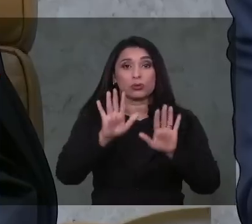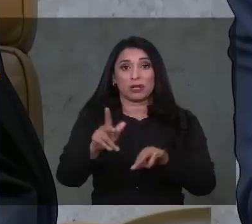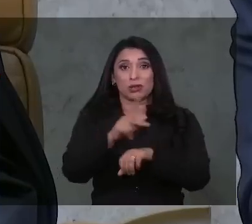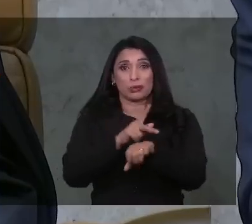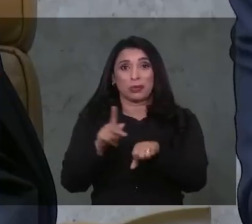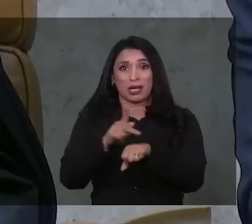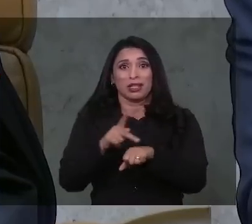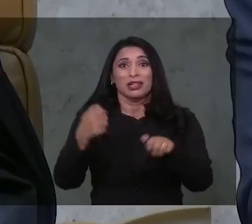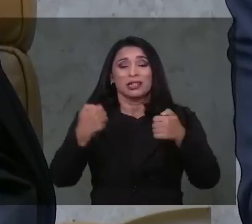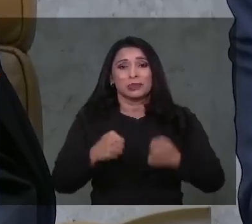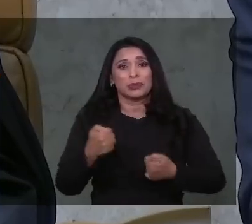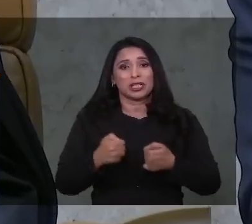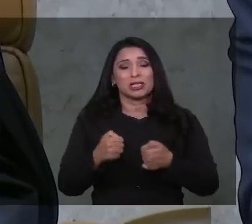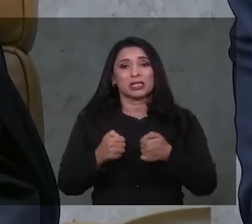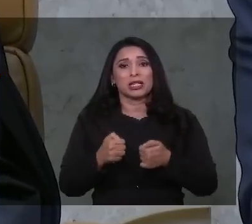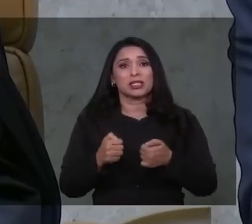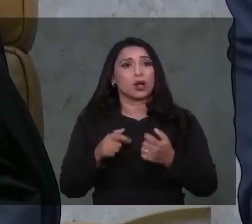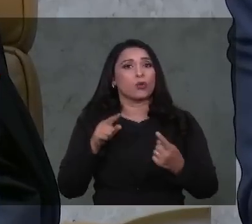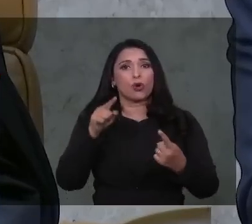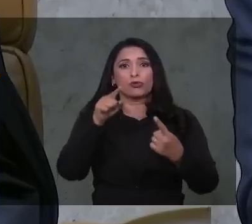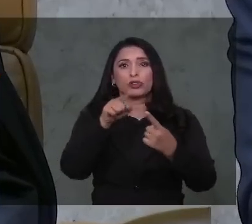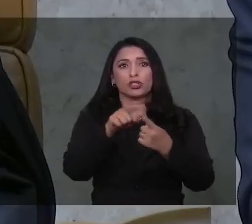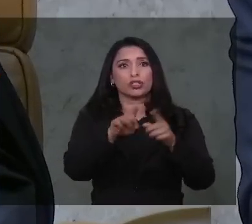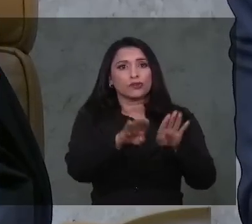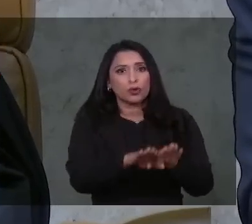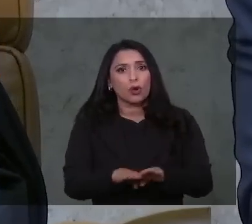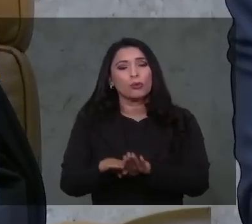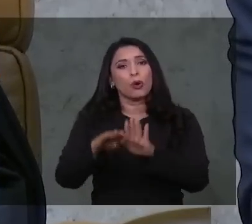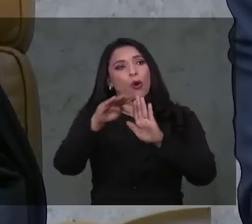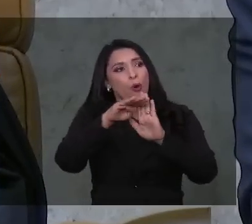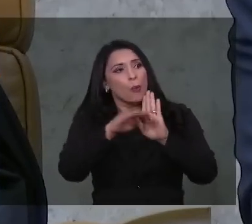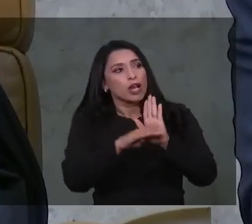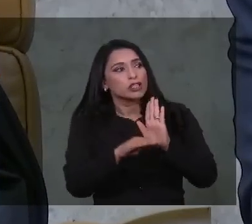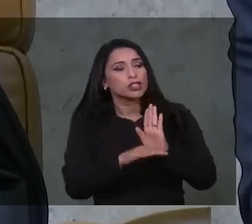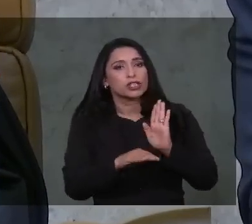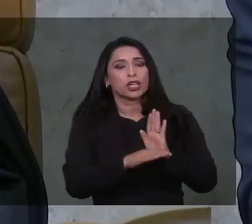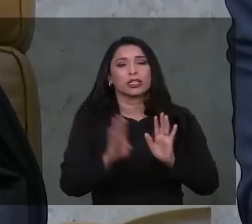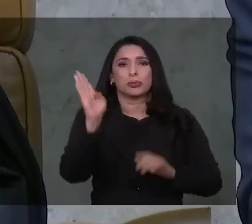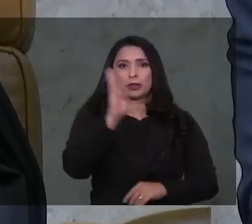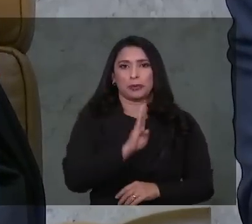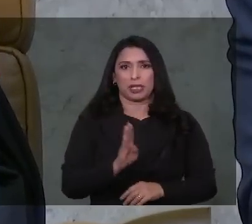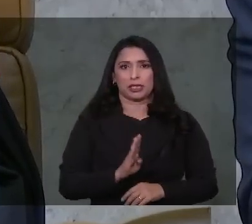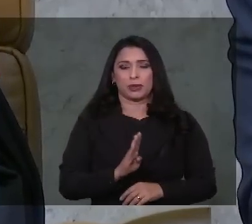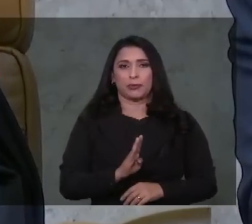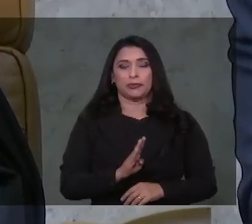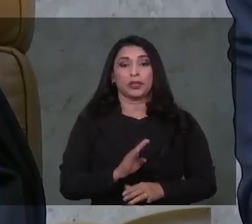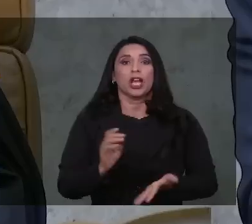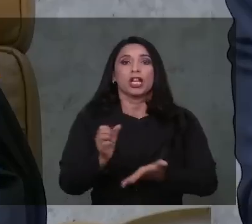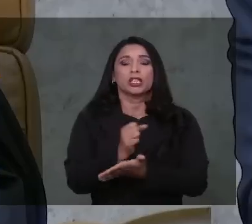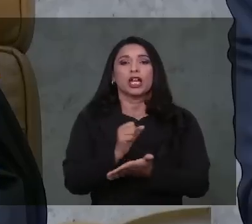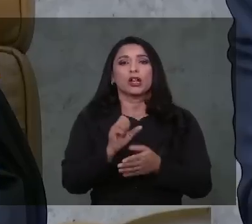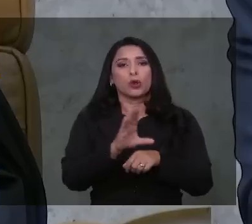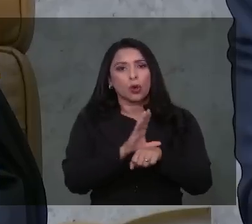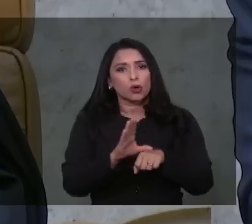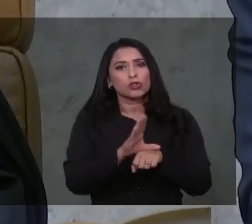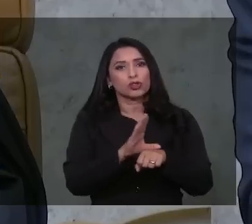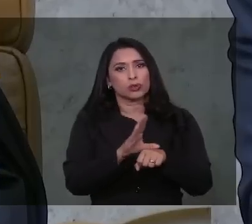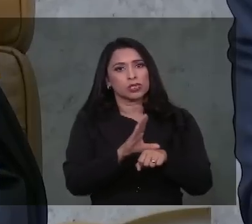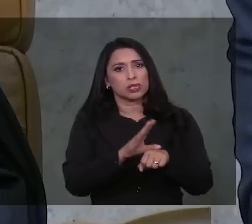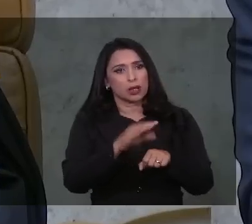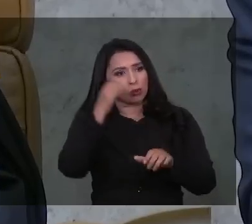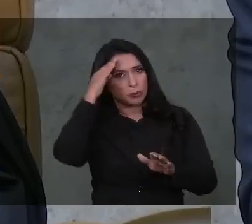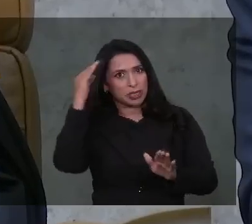denominadores comuns, de uma agenda para o Brasil. Com base na Constituição, é possível construir esses